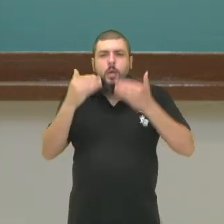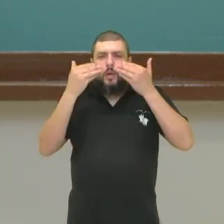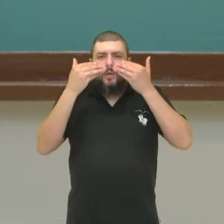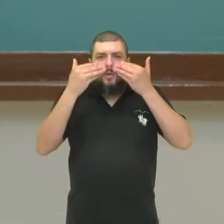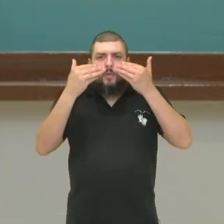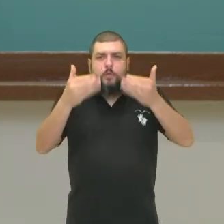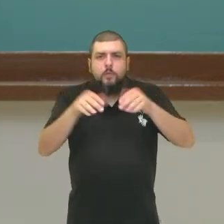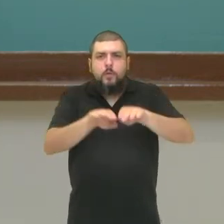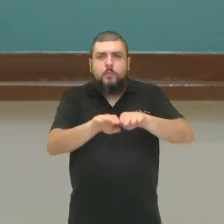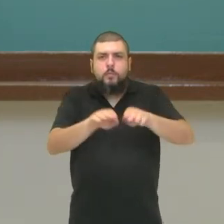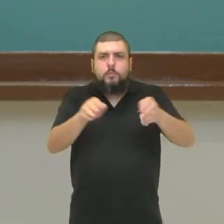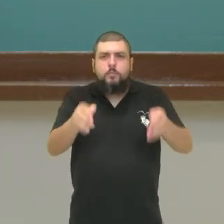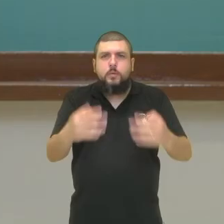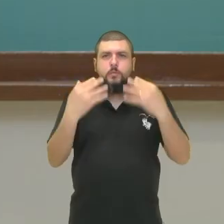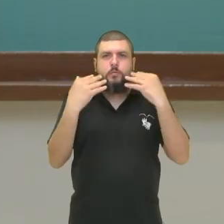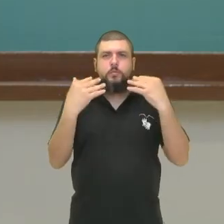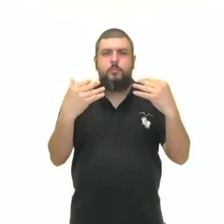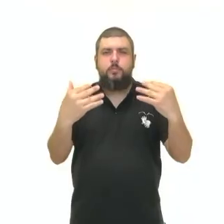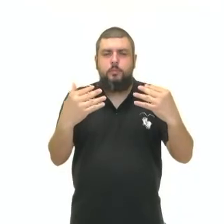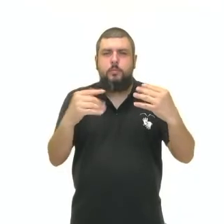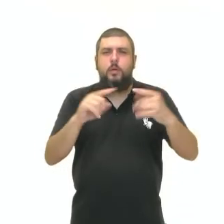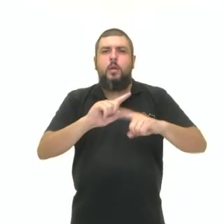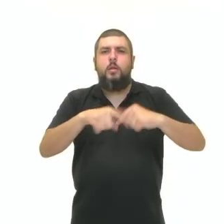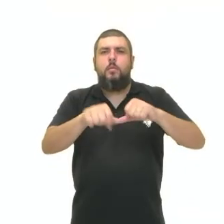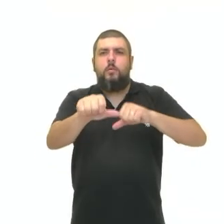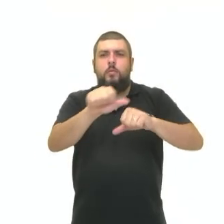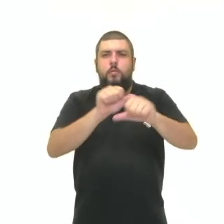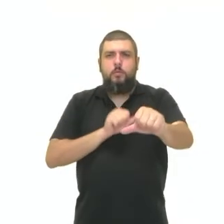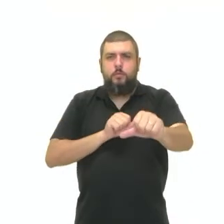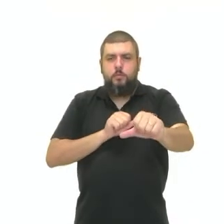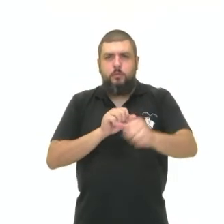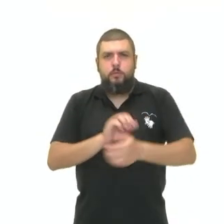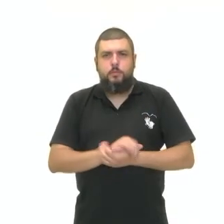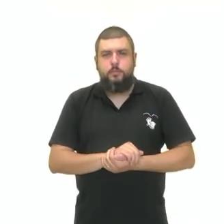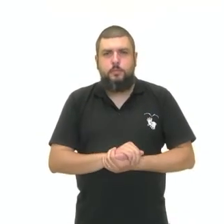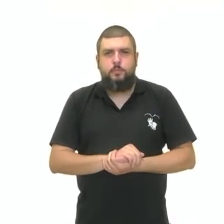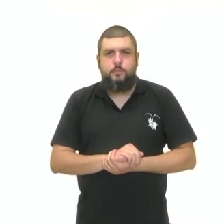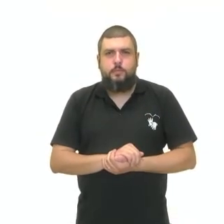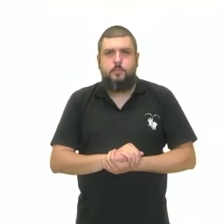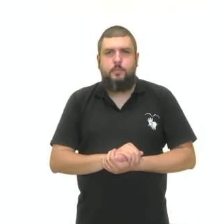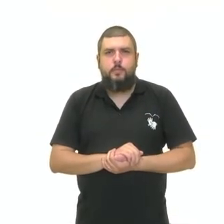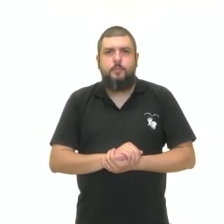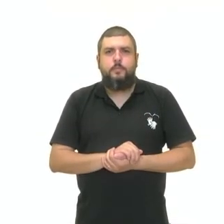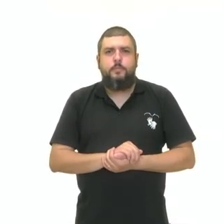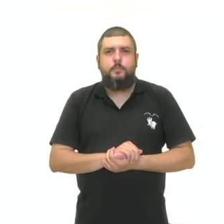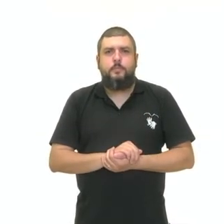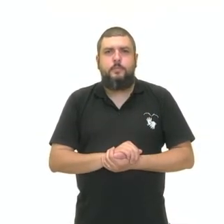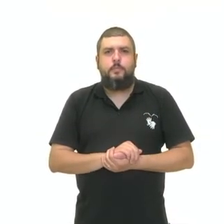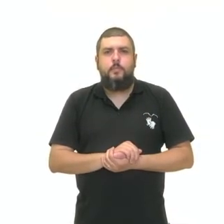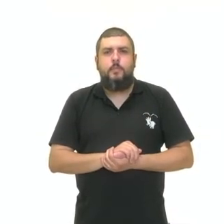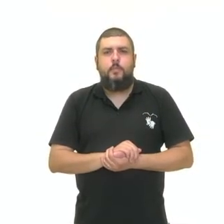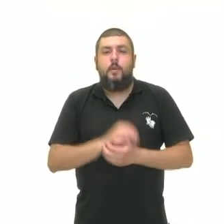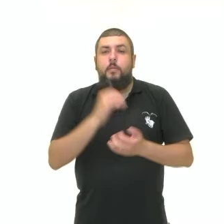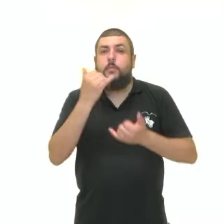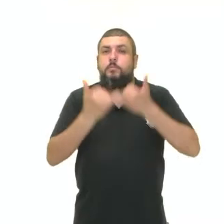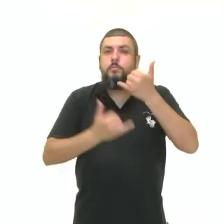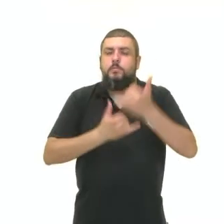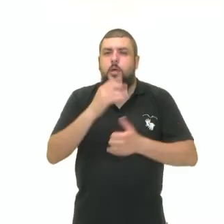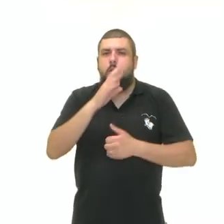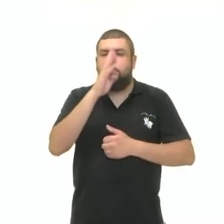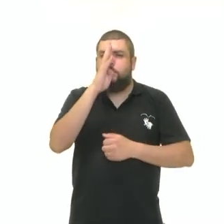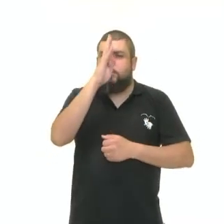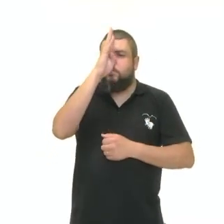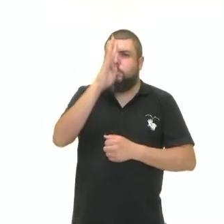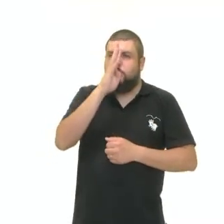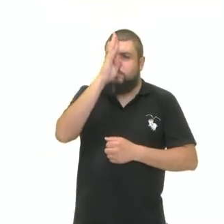cá é o ator. Os jogos de improviso nos traz o foco de quem joga na criação, expressão corporal